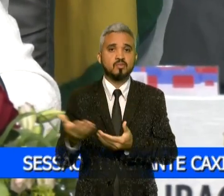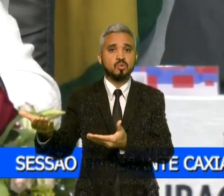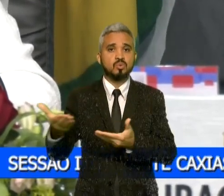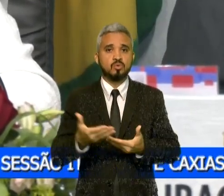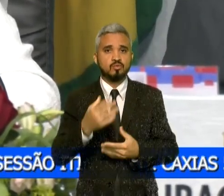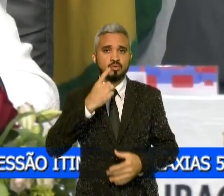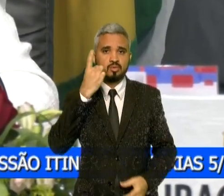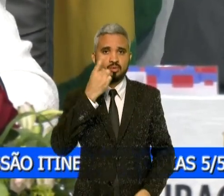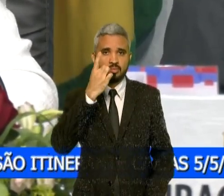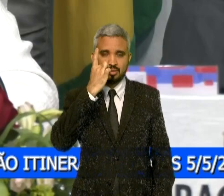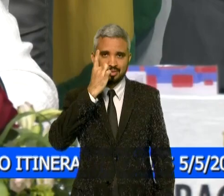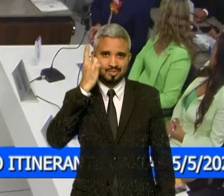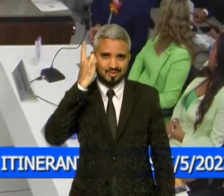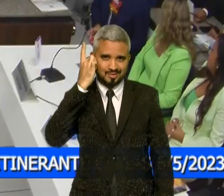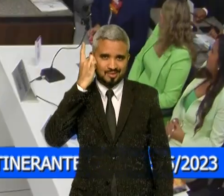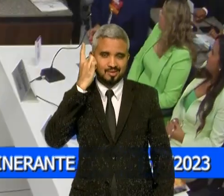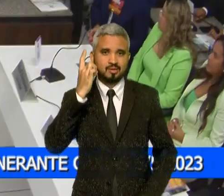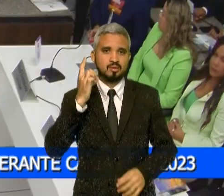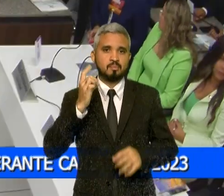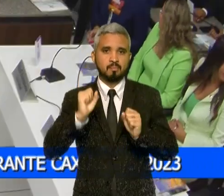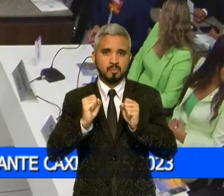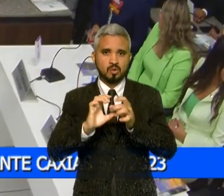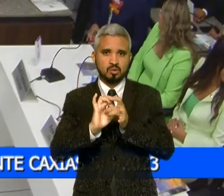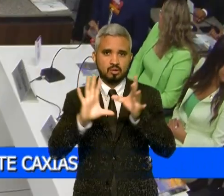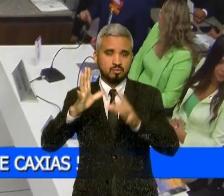por 5 minutos, sem a parte.